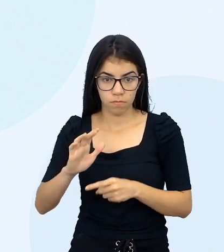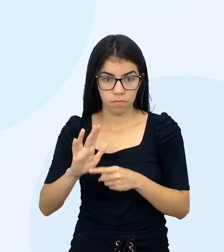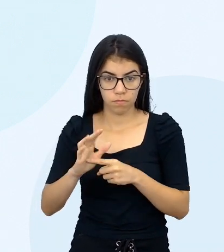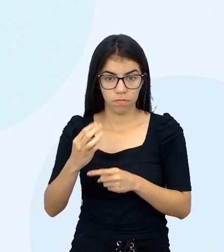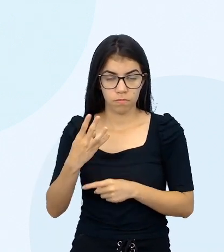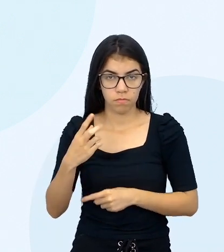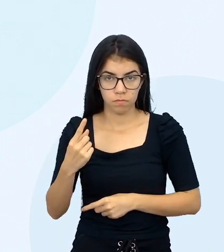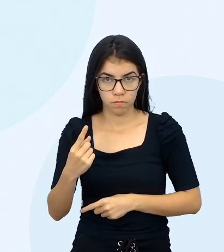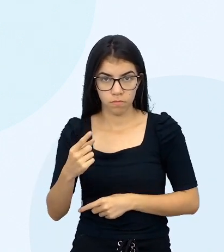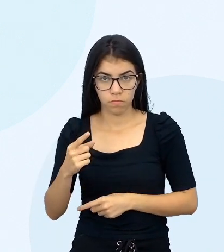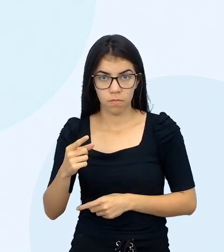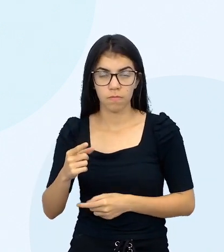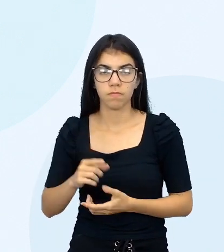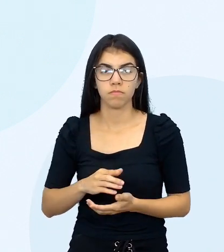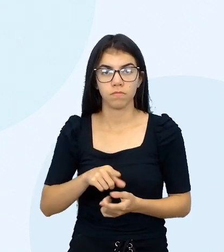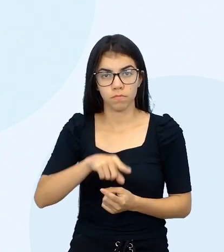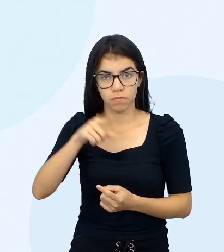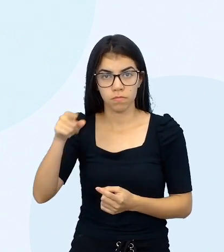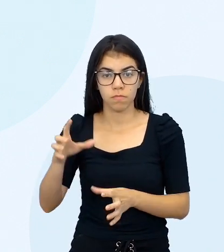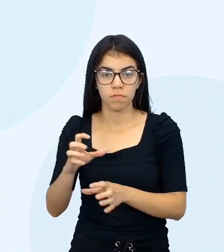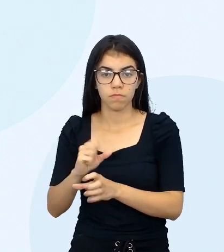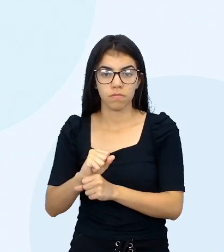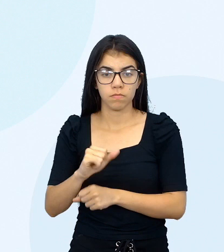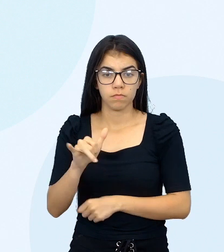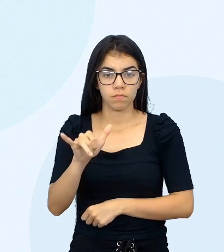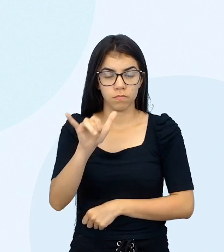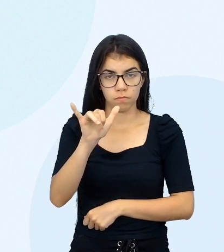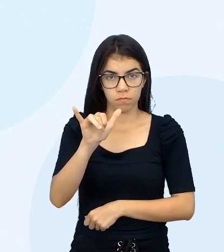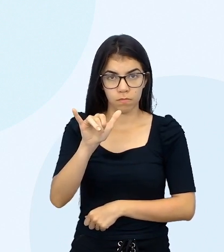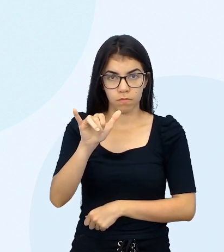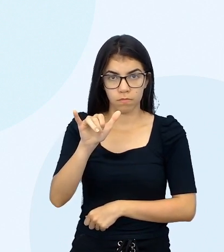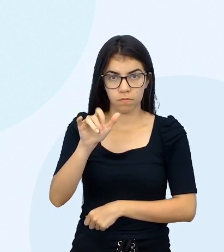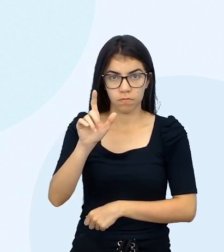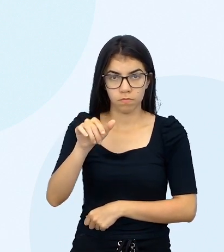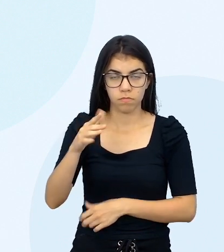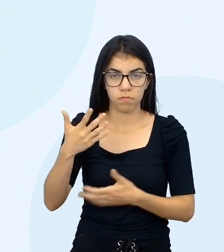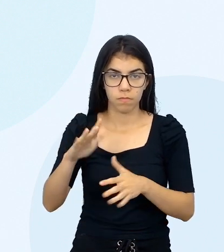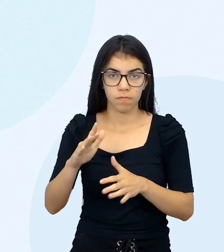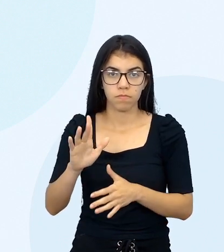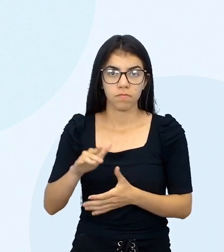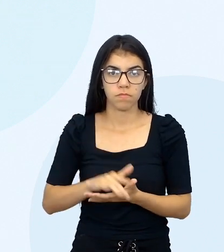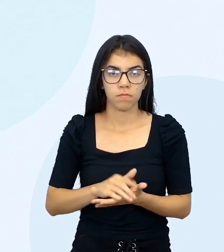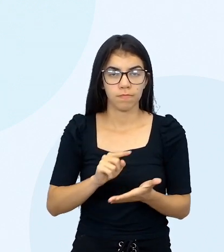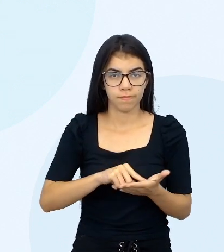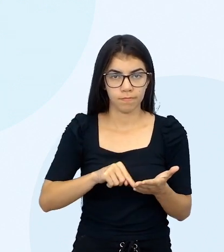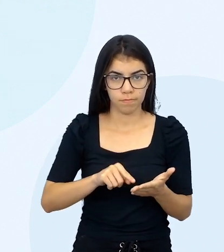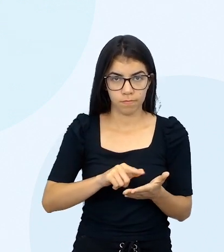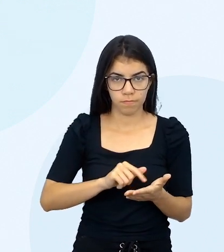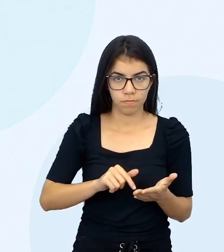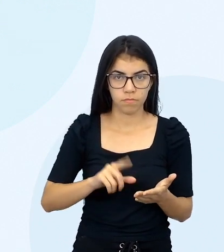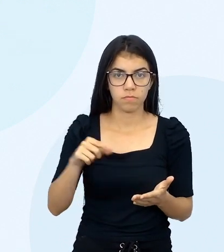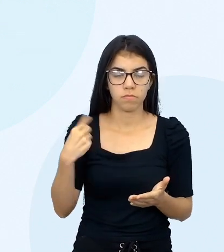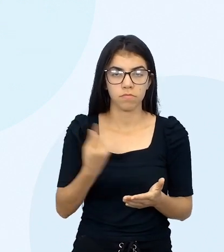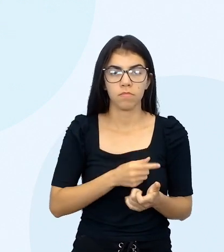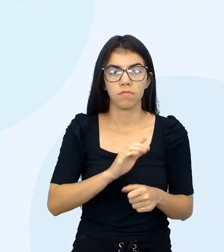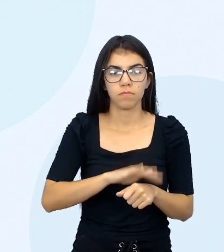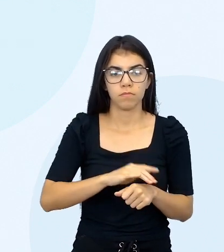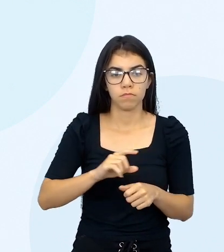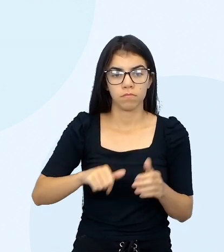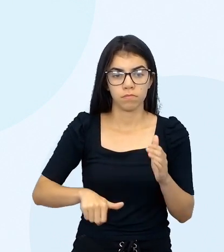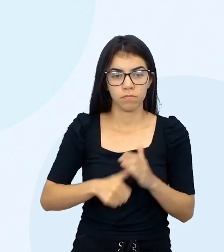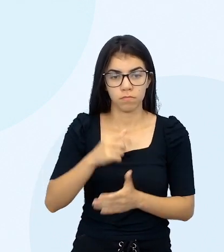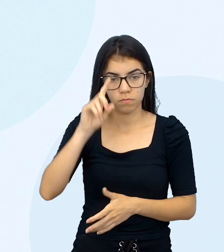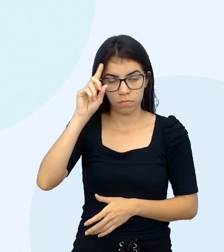do y, que é a soma dividido por 2. É a Legal. média, Certo. tá bom? Então, você vai pegar a calculadora para mim. Vamos. E a gente vai começar com o primeiro dia, que é o